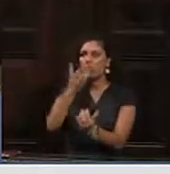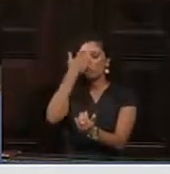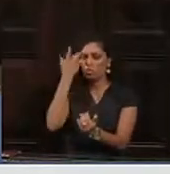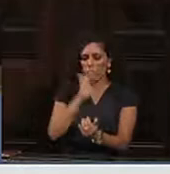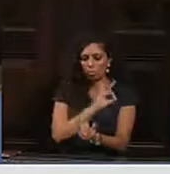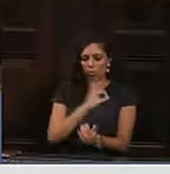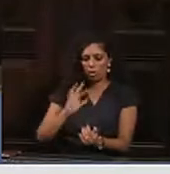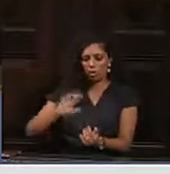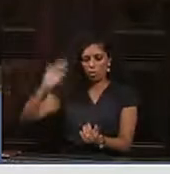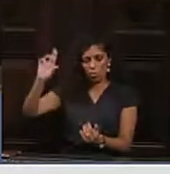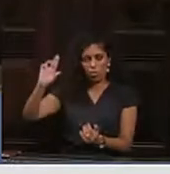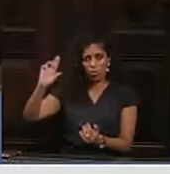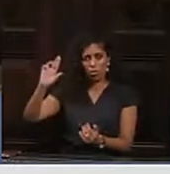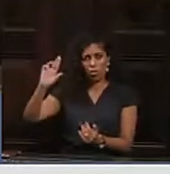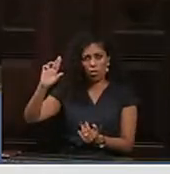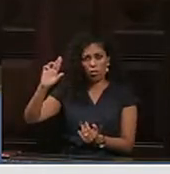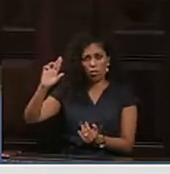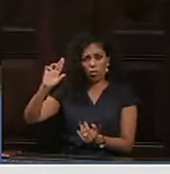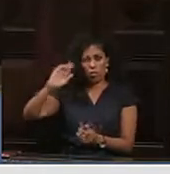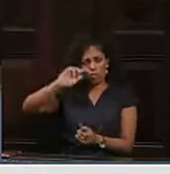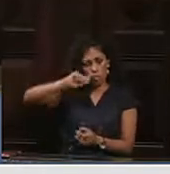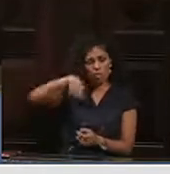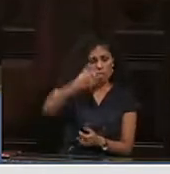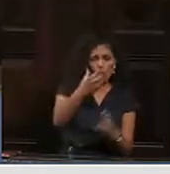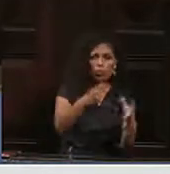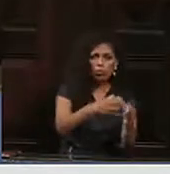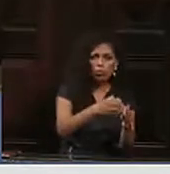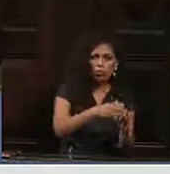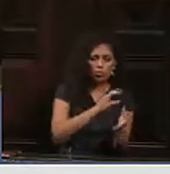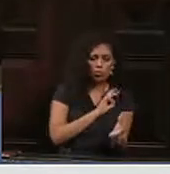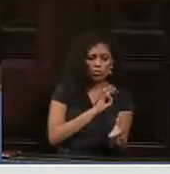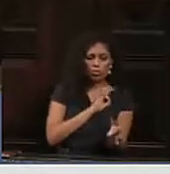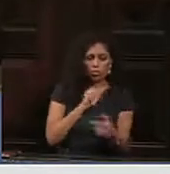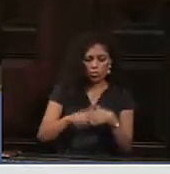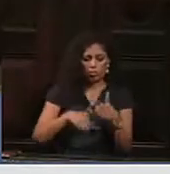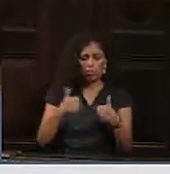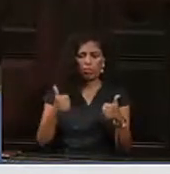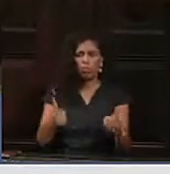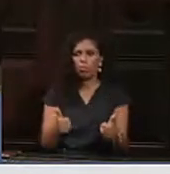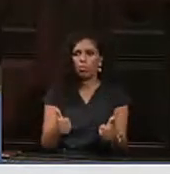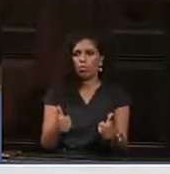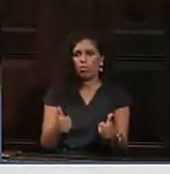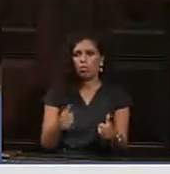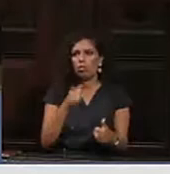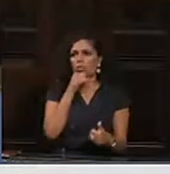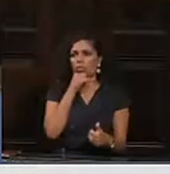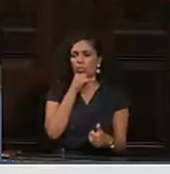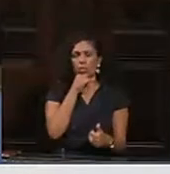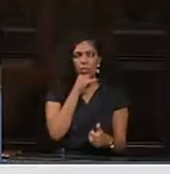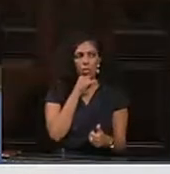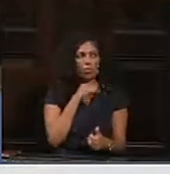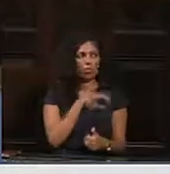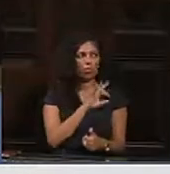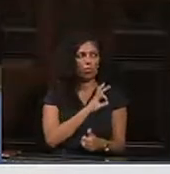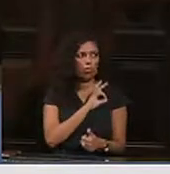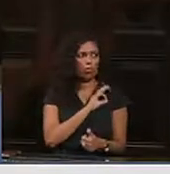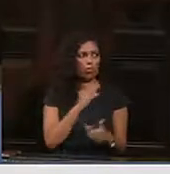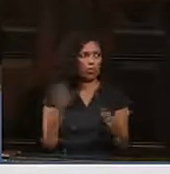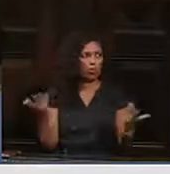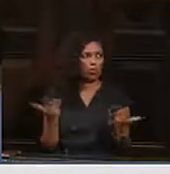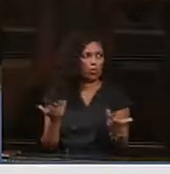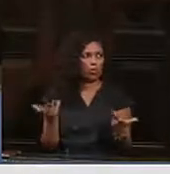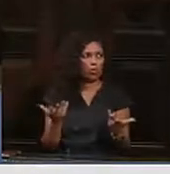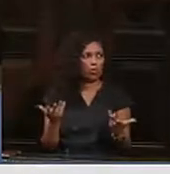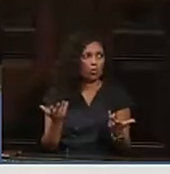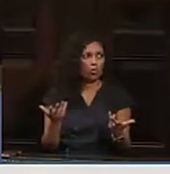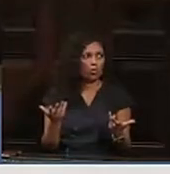Isso é verdade, é fato, né? Como os oficiais também são atropelados. Hoje nós temos major com